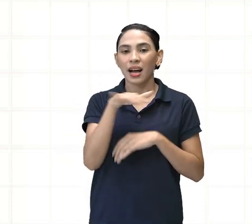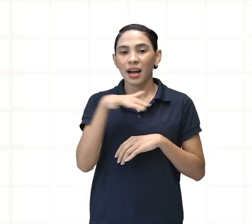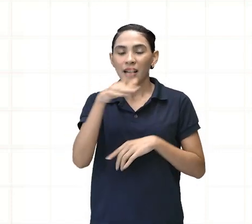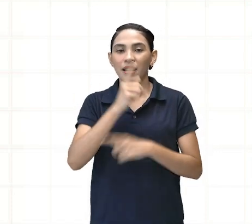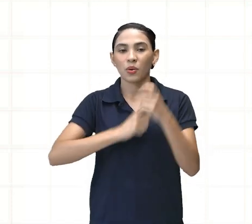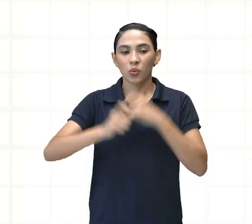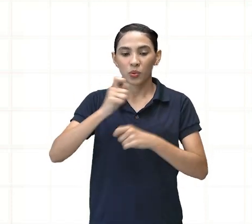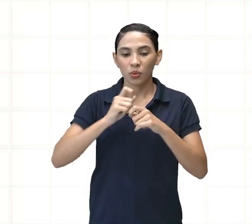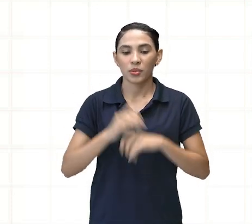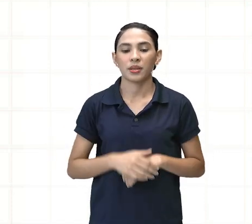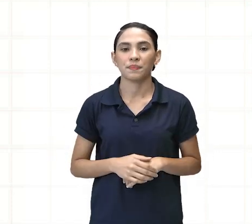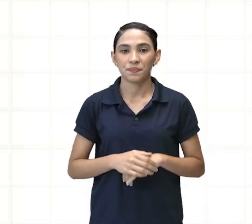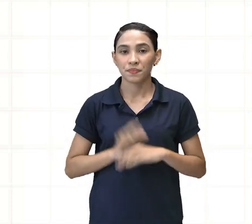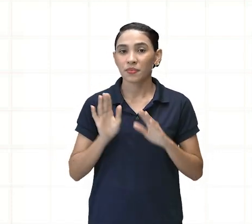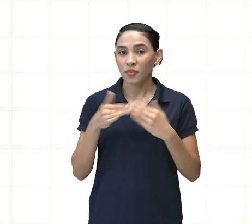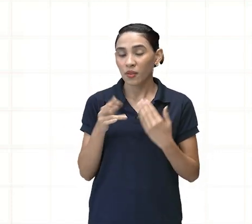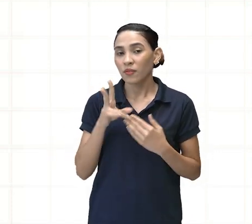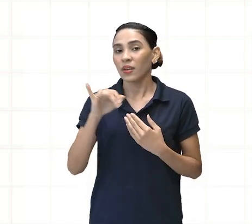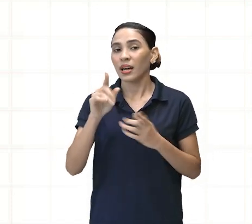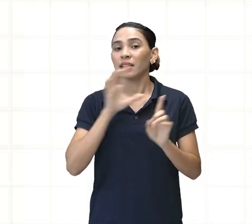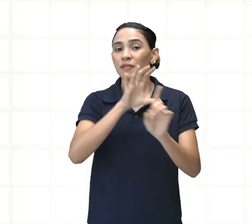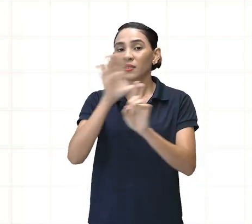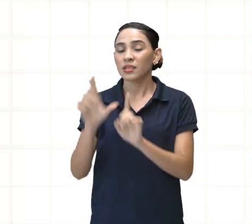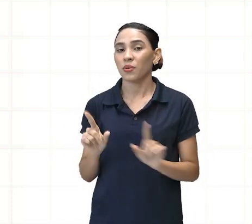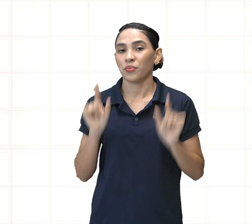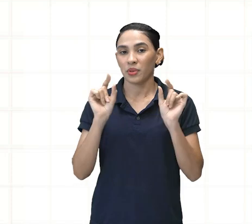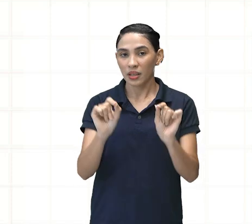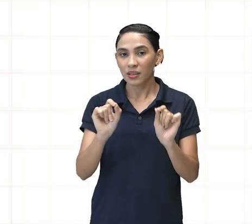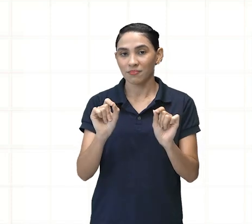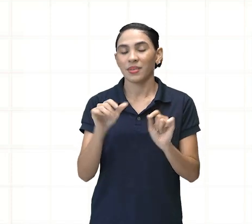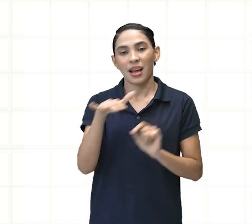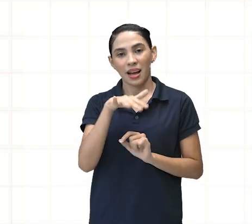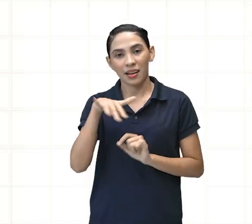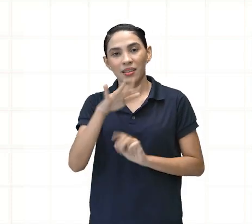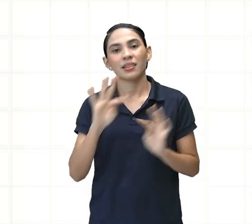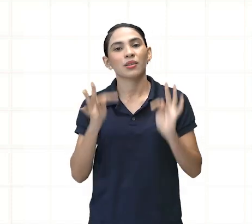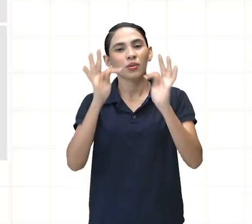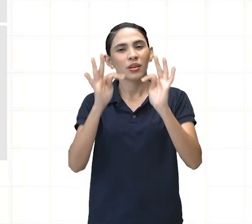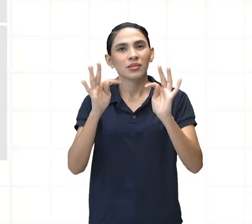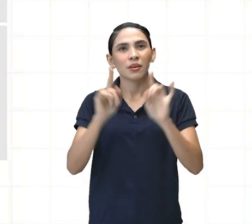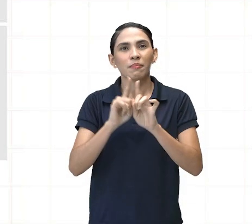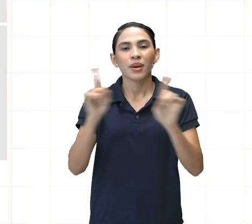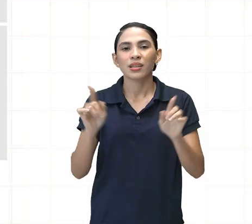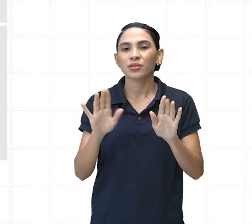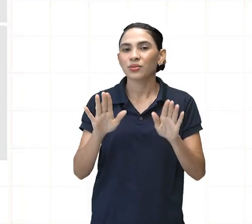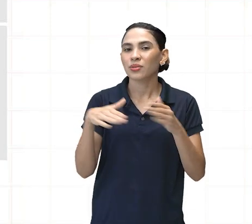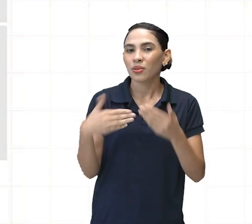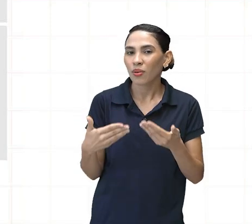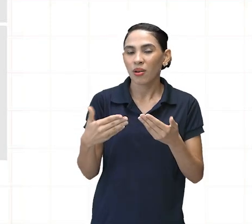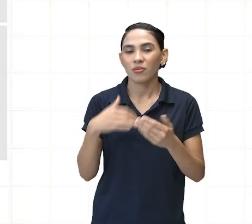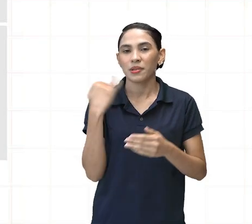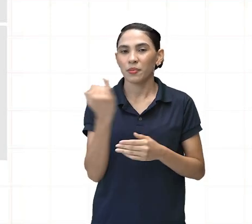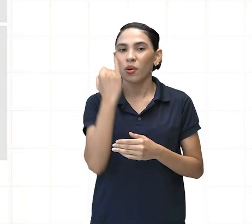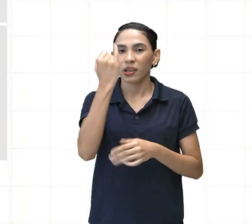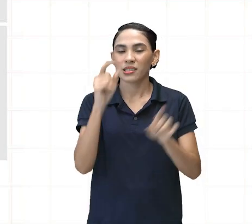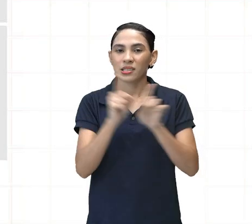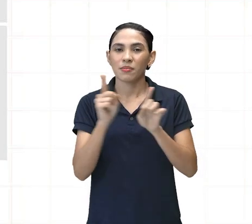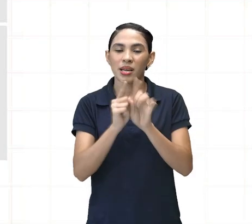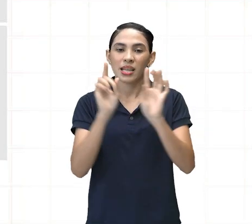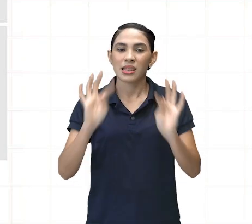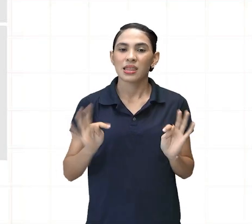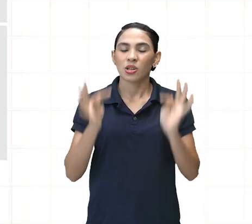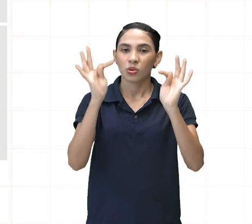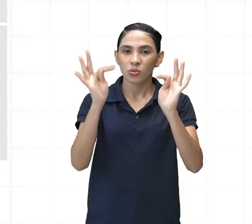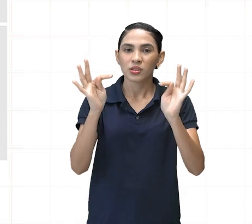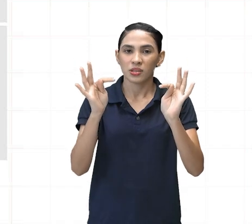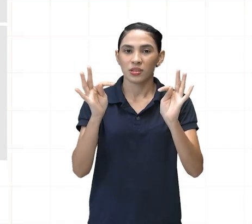economia, tá? E isso vai refletir no quê? Na parte tecnológica. Agora, qual vai ser, gente, a importância da